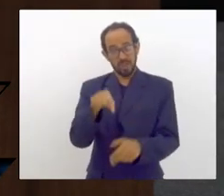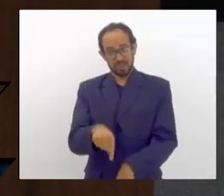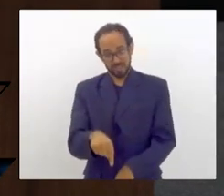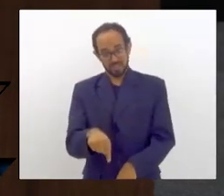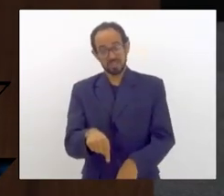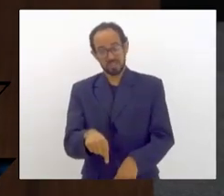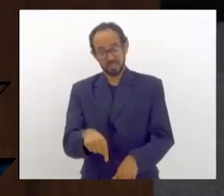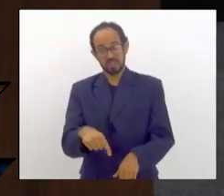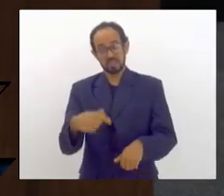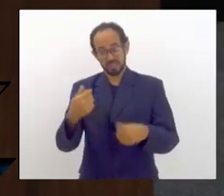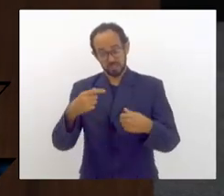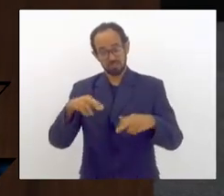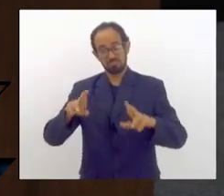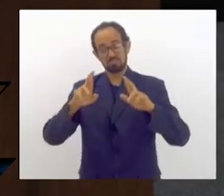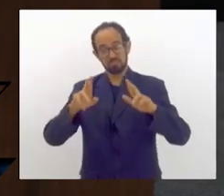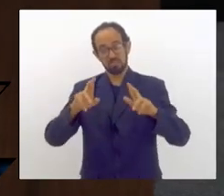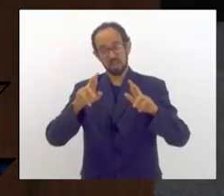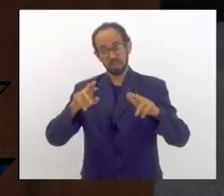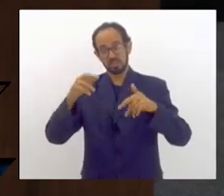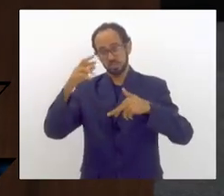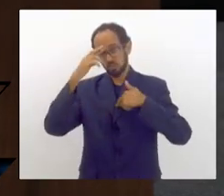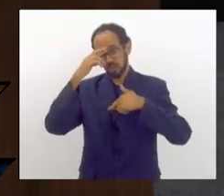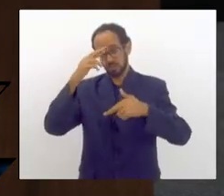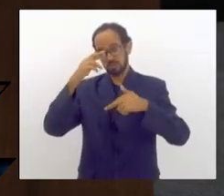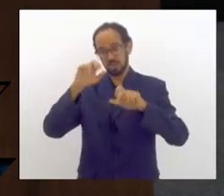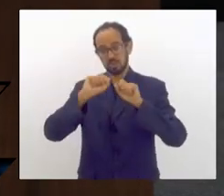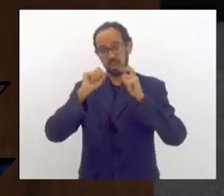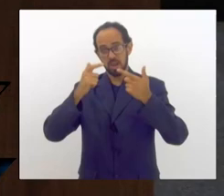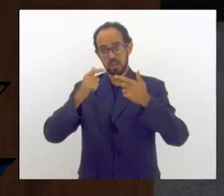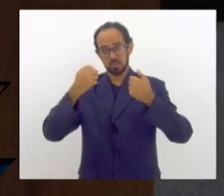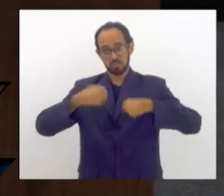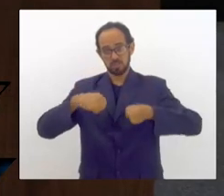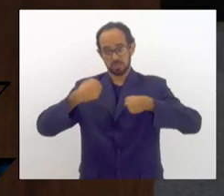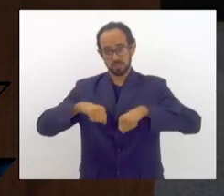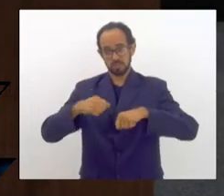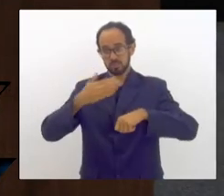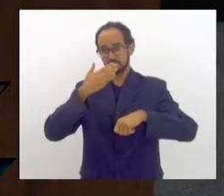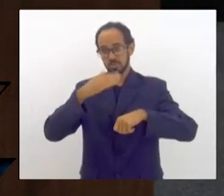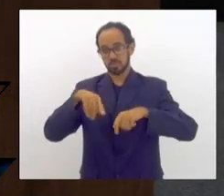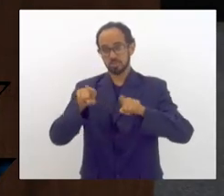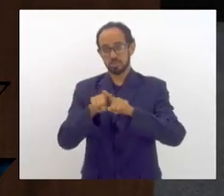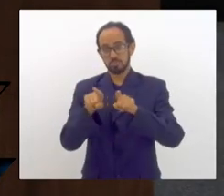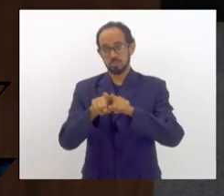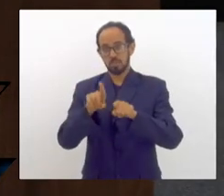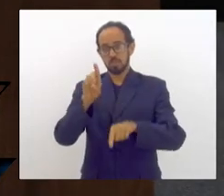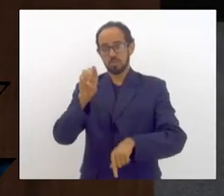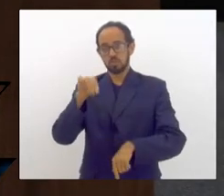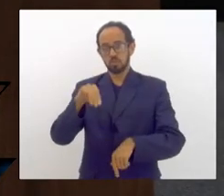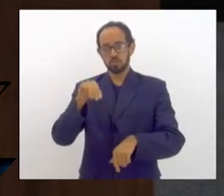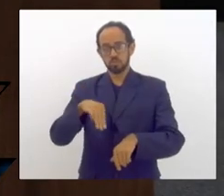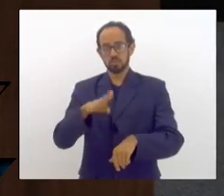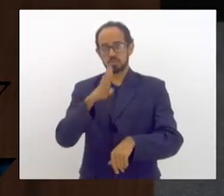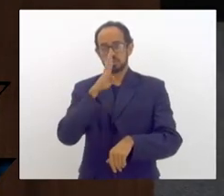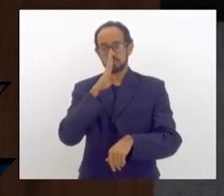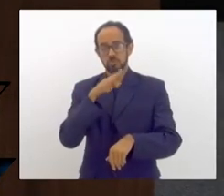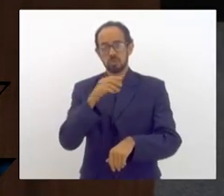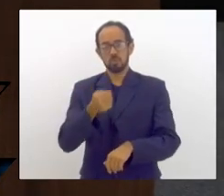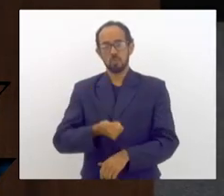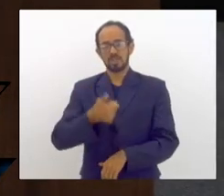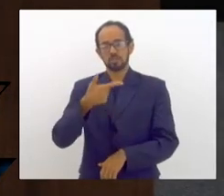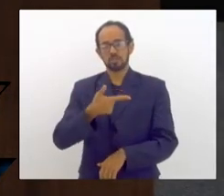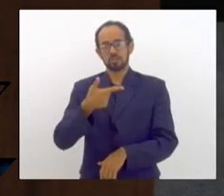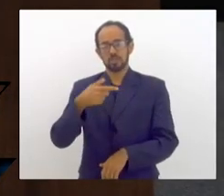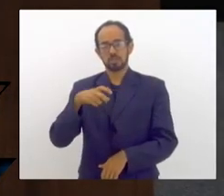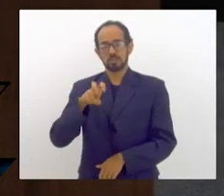e o respeito que esse parlamento precisa. Muito obrigado e queria pedir um minuto de silêncio em respeito às quase 250